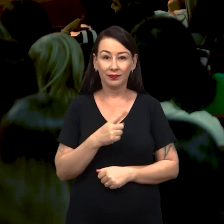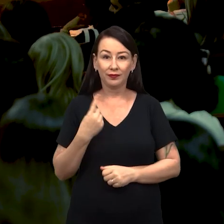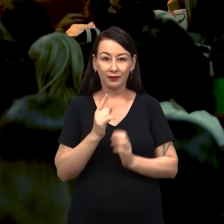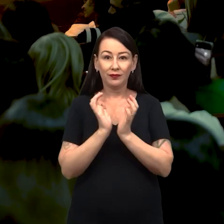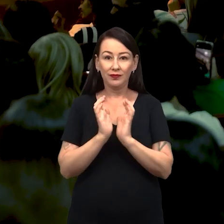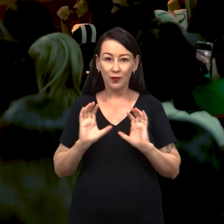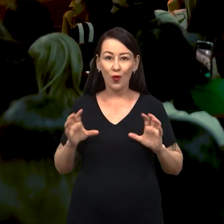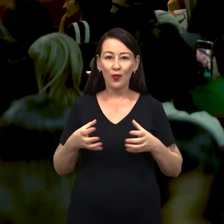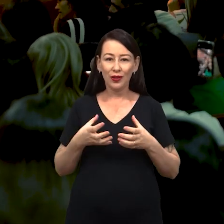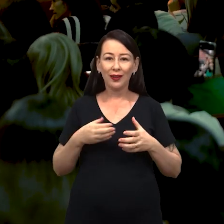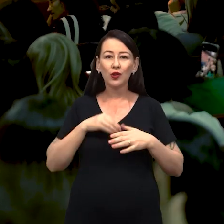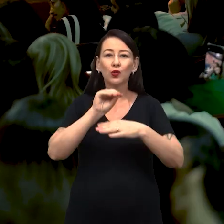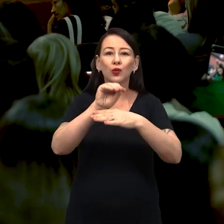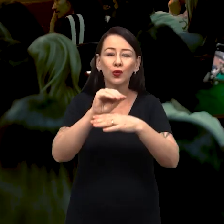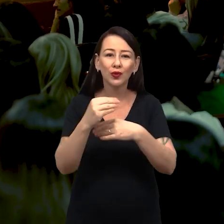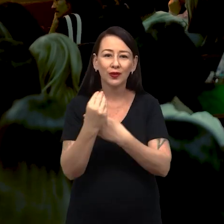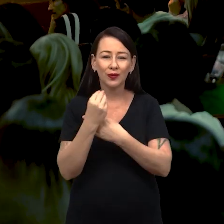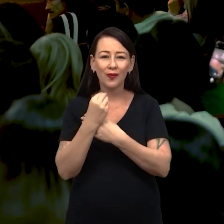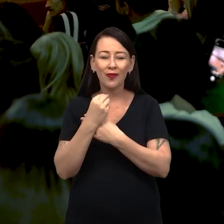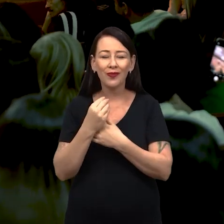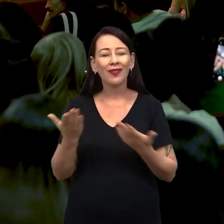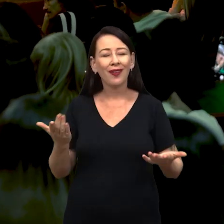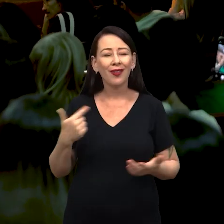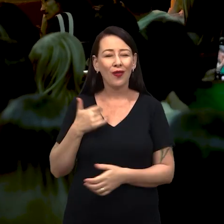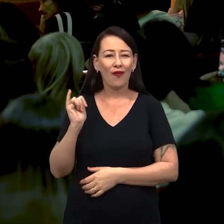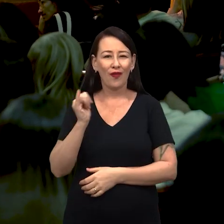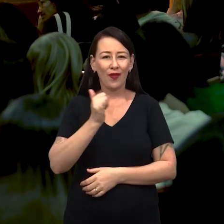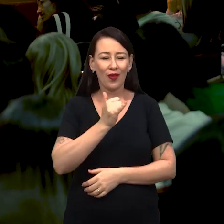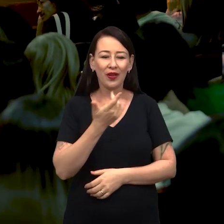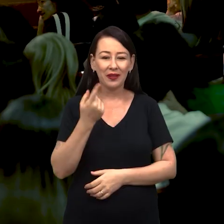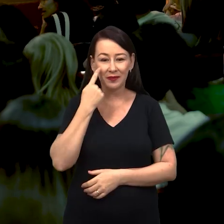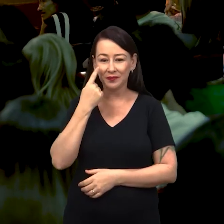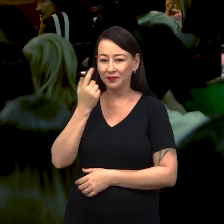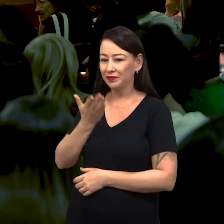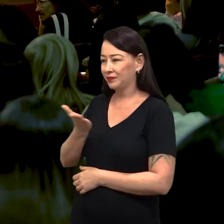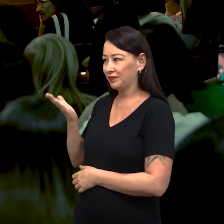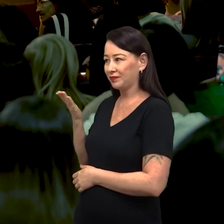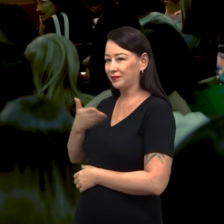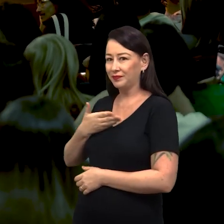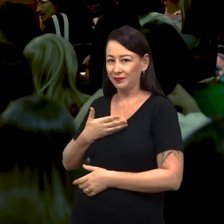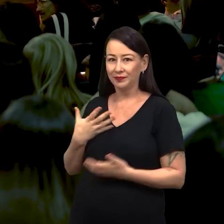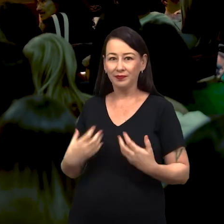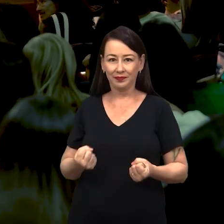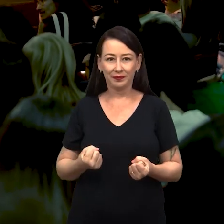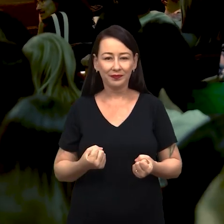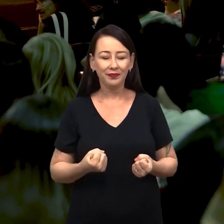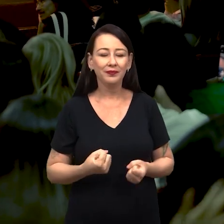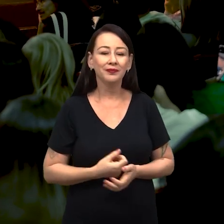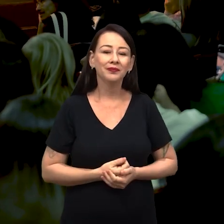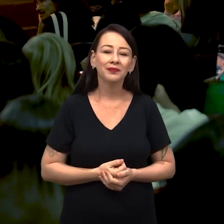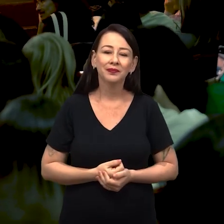cuidadora, vou compartilhar um sopro que veio escutando, queria ver se as colegas